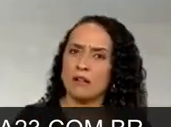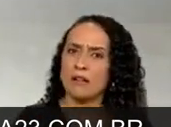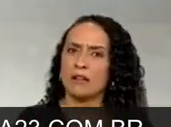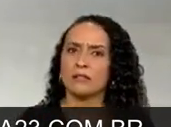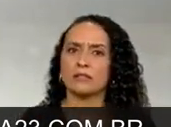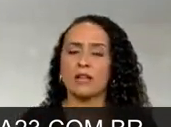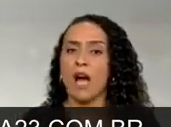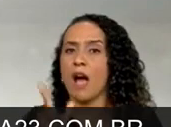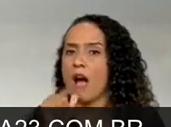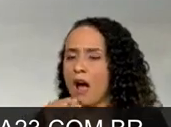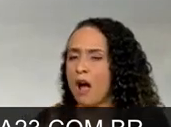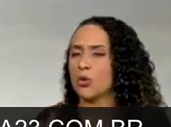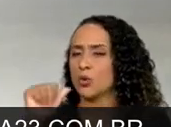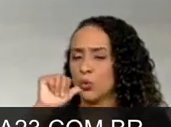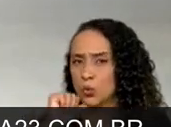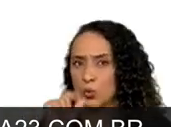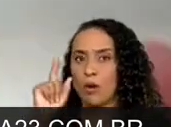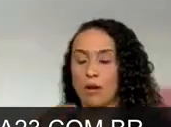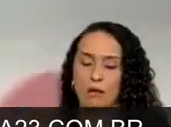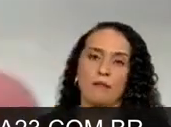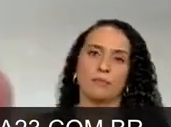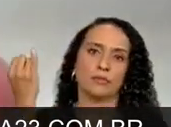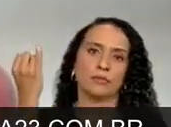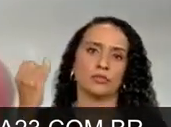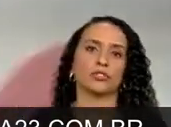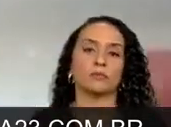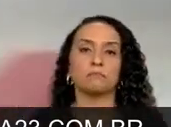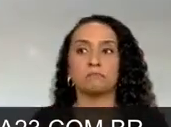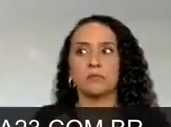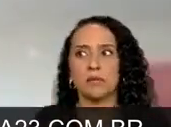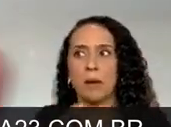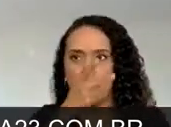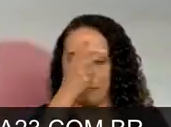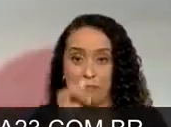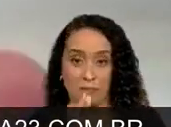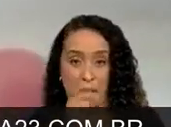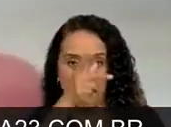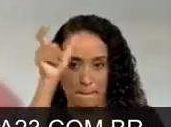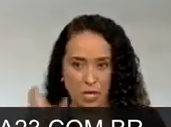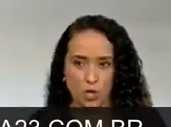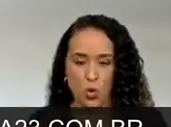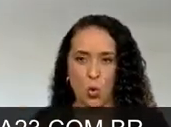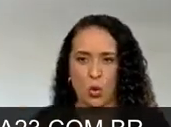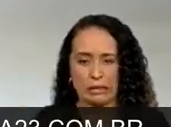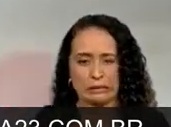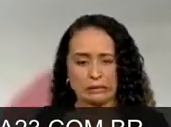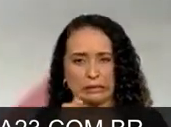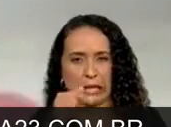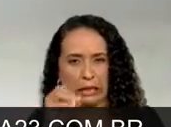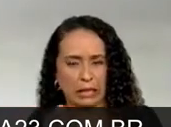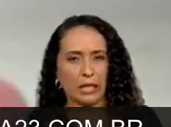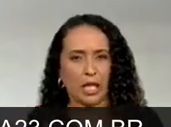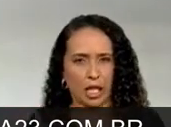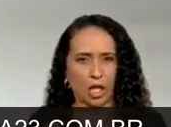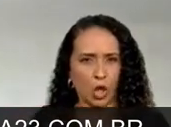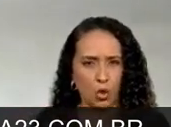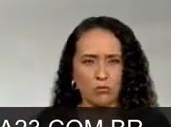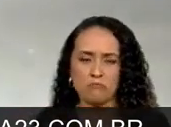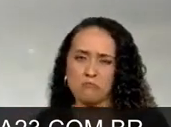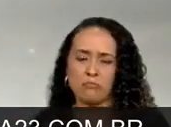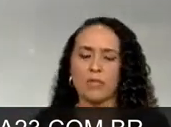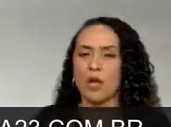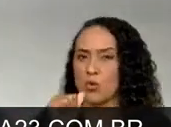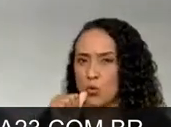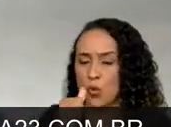a hidratação é o ponto fundamental. Uma pessoa de 70 quilos aproximadamente deve tomar por volta de